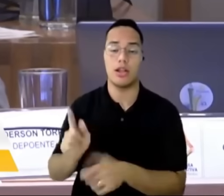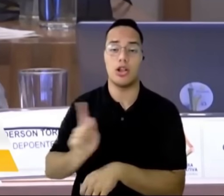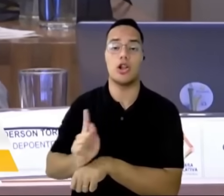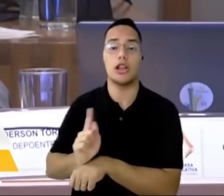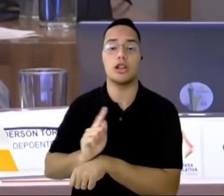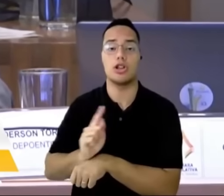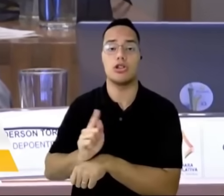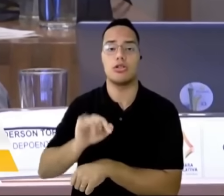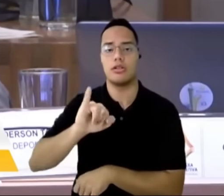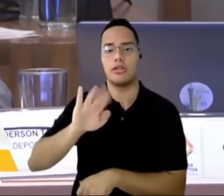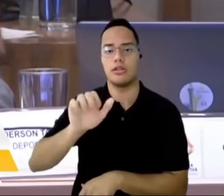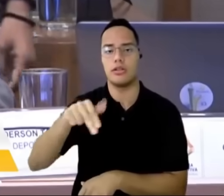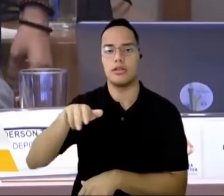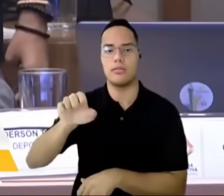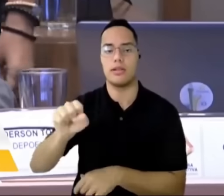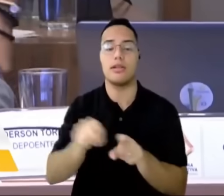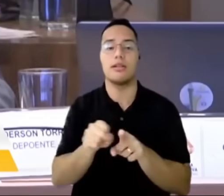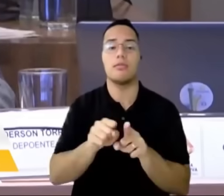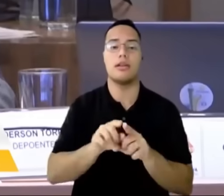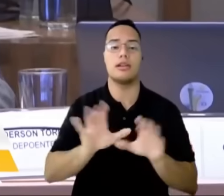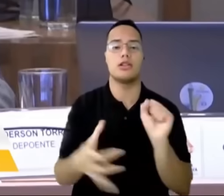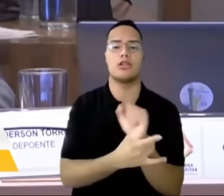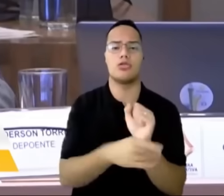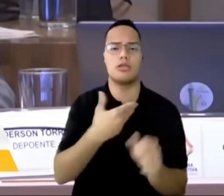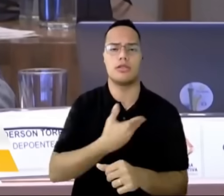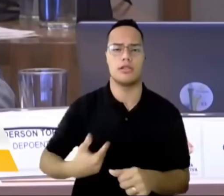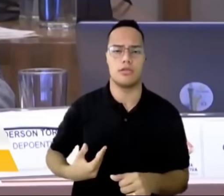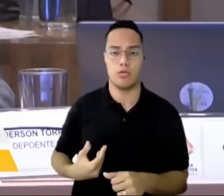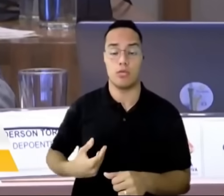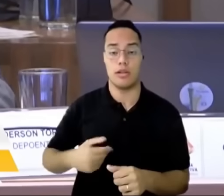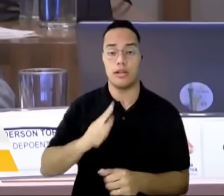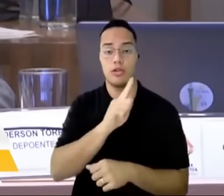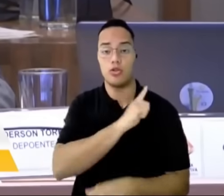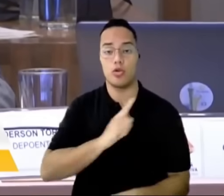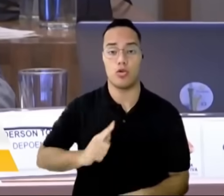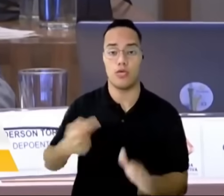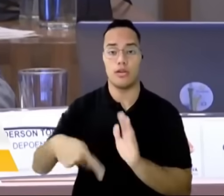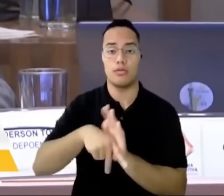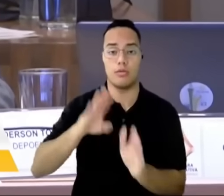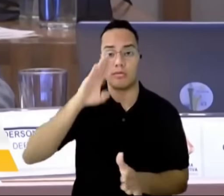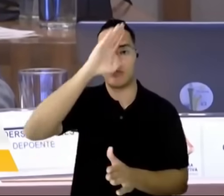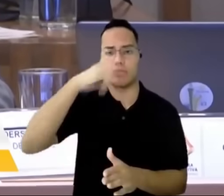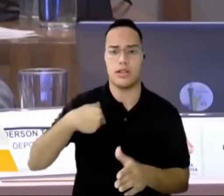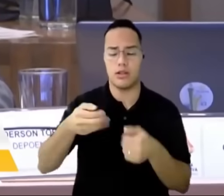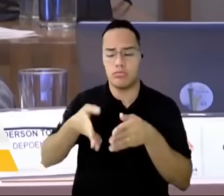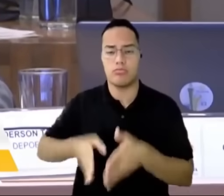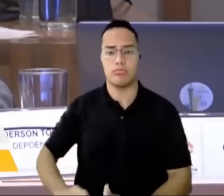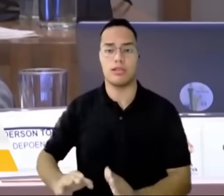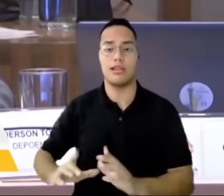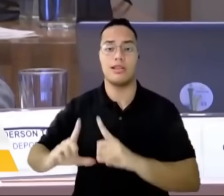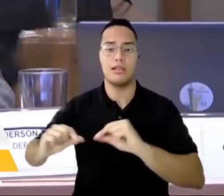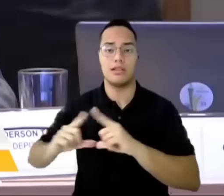acusar o presidente Lula de usar eleitores nas estradas